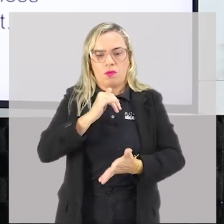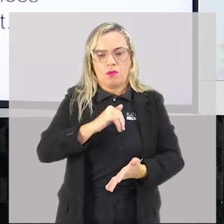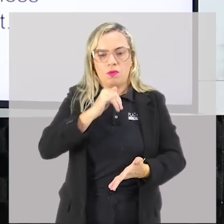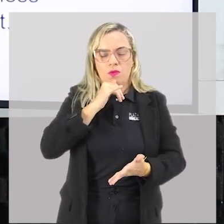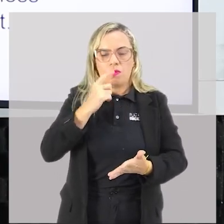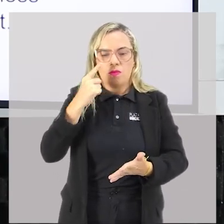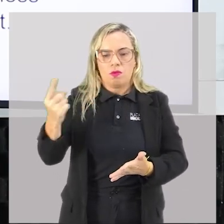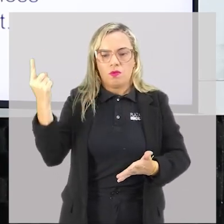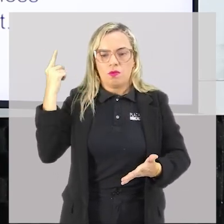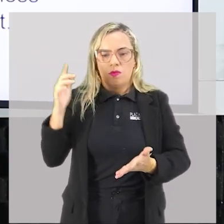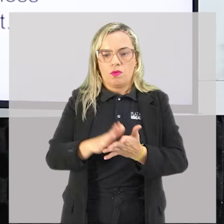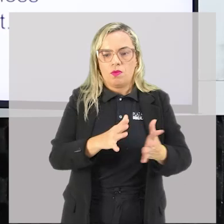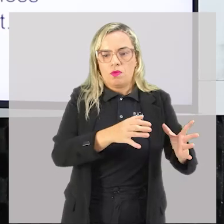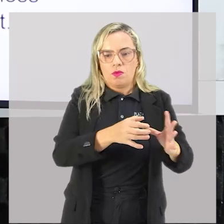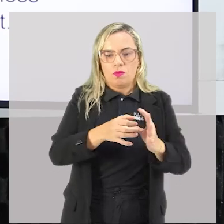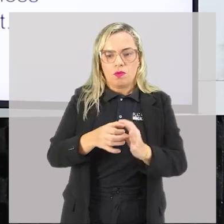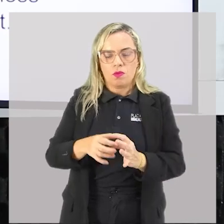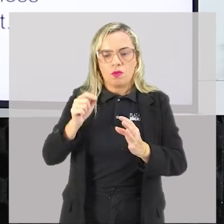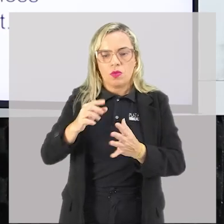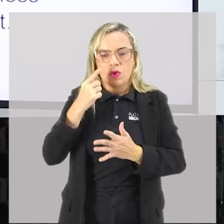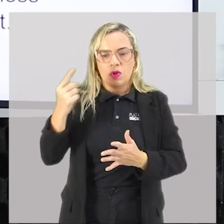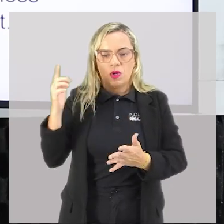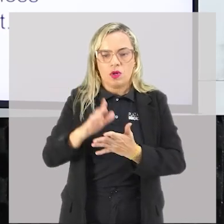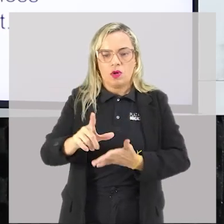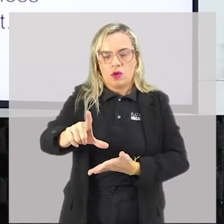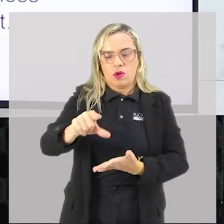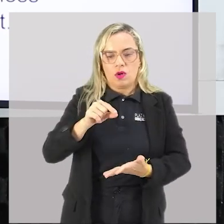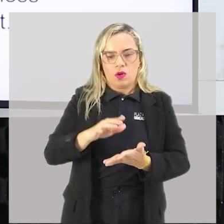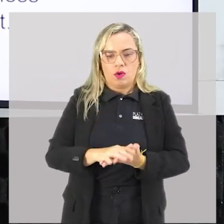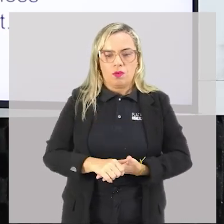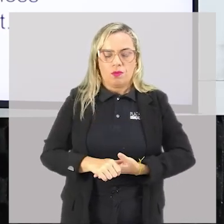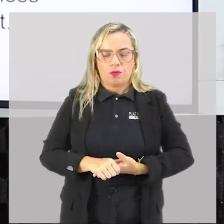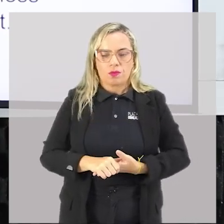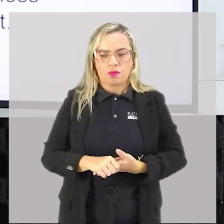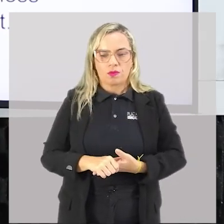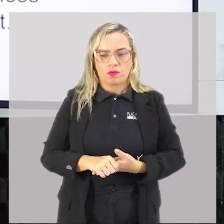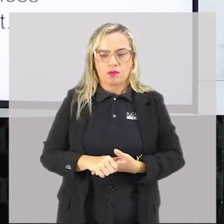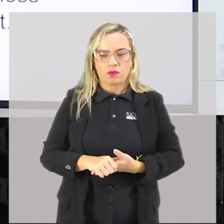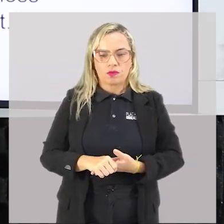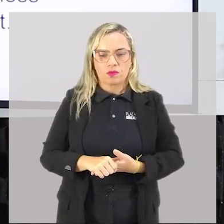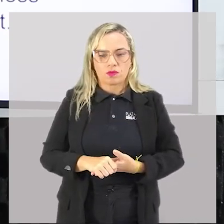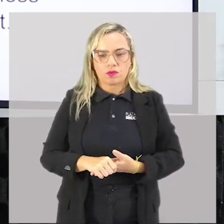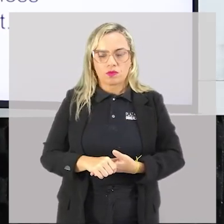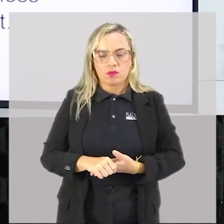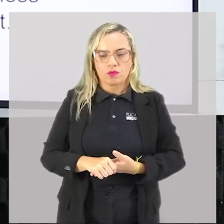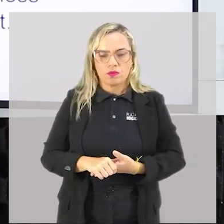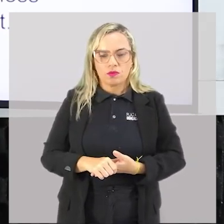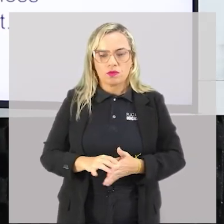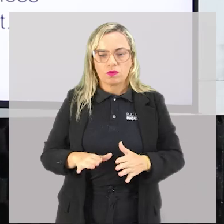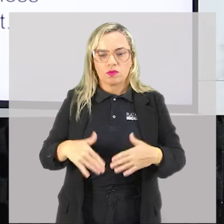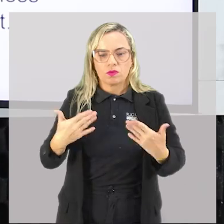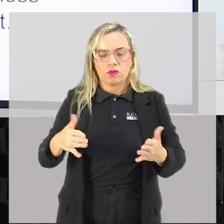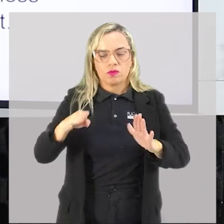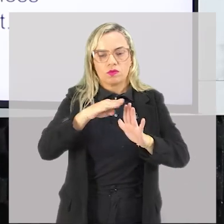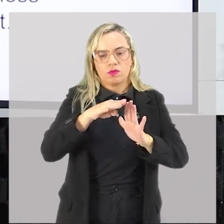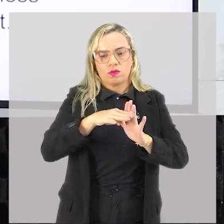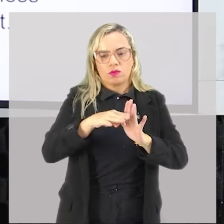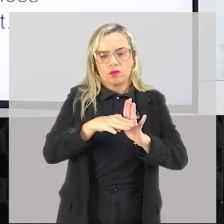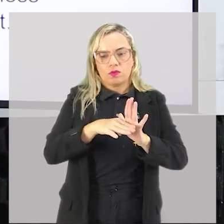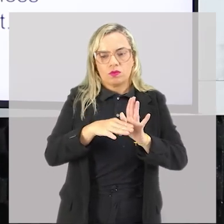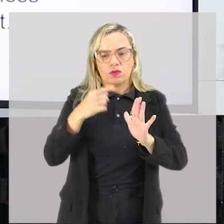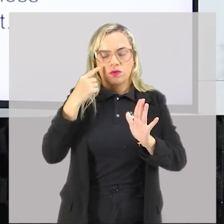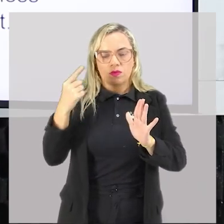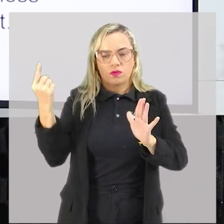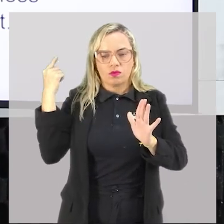exemplo, considere a situação e assinale a alternativa. Which of these, qual dessas, is considered